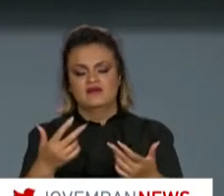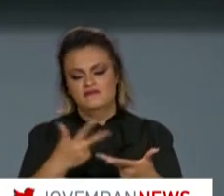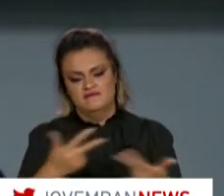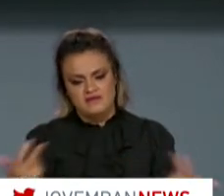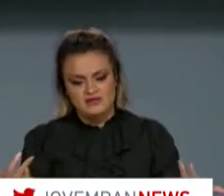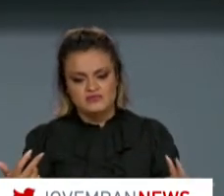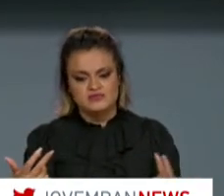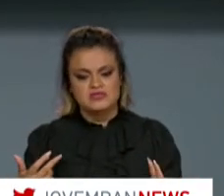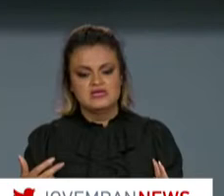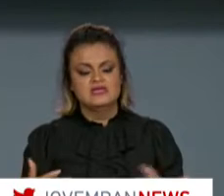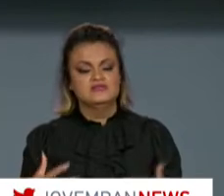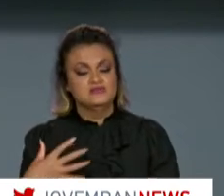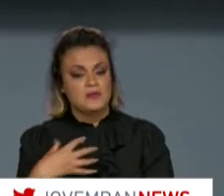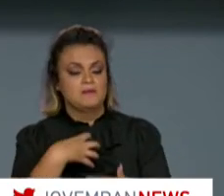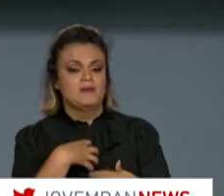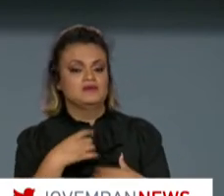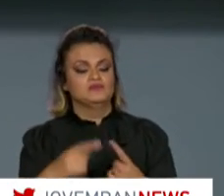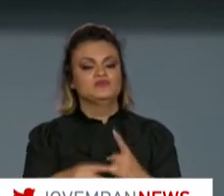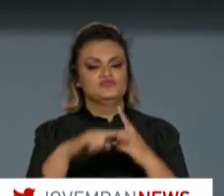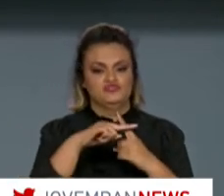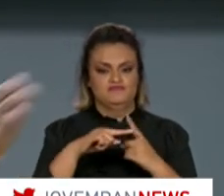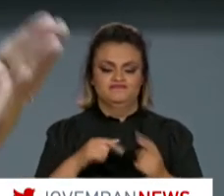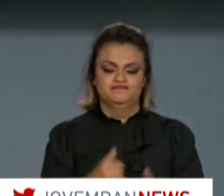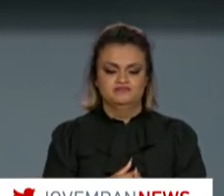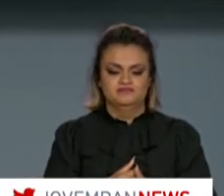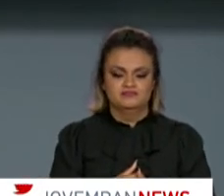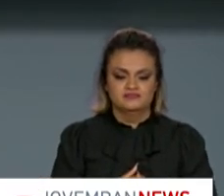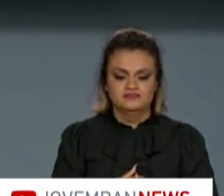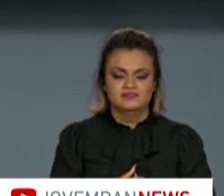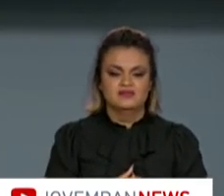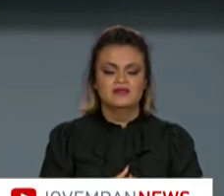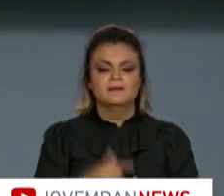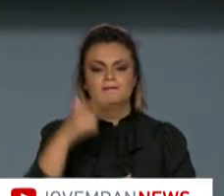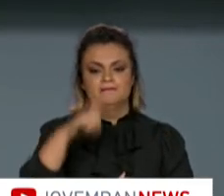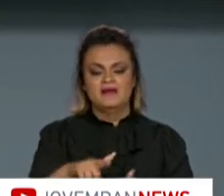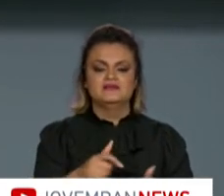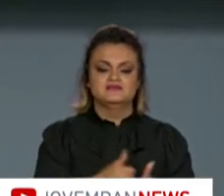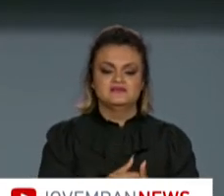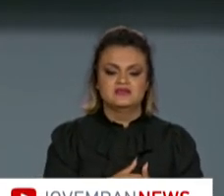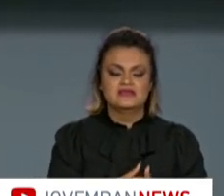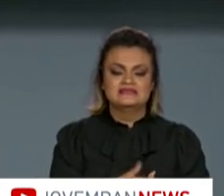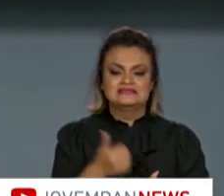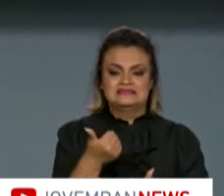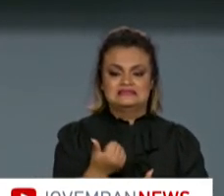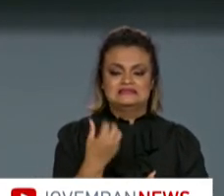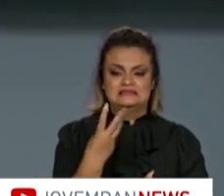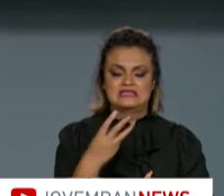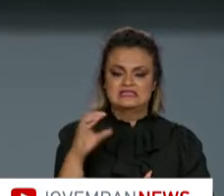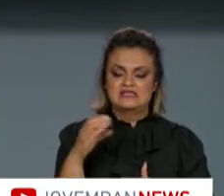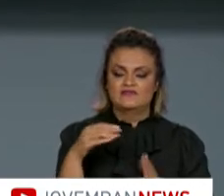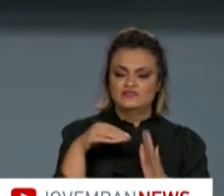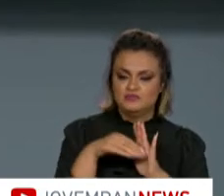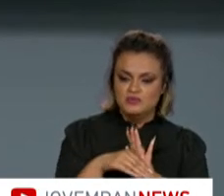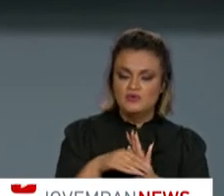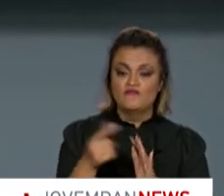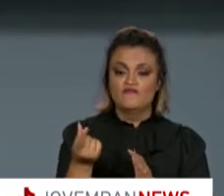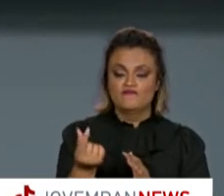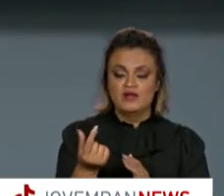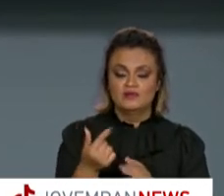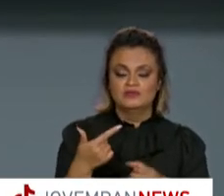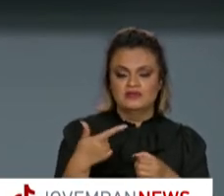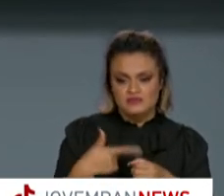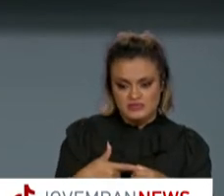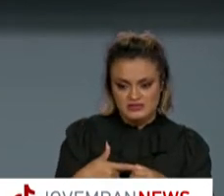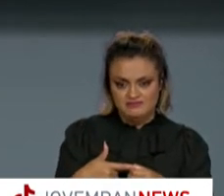interestadual, e isso tem um impacto positivo sobre a inflação. E, além de tudo, caiu 13 centavos o preço da